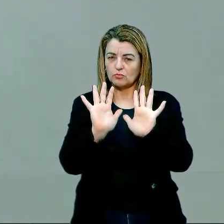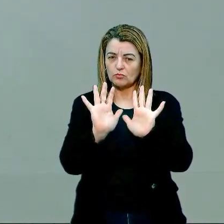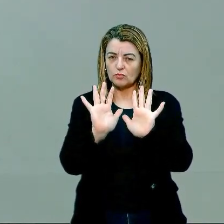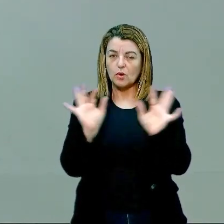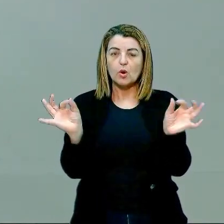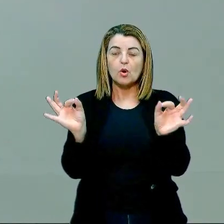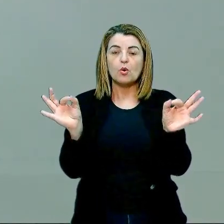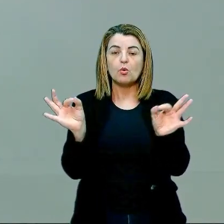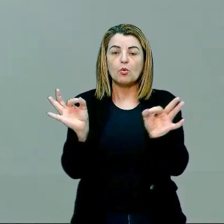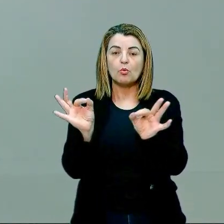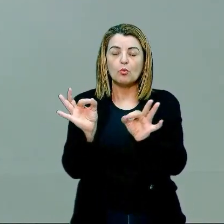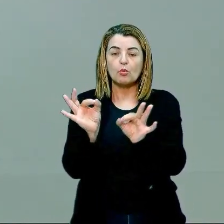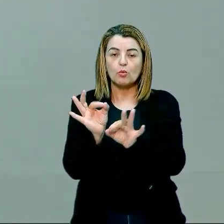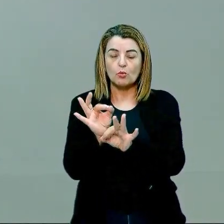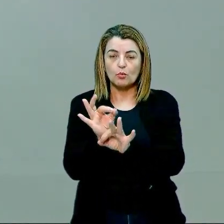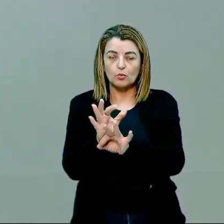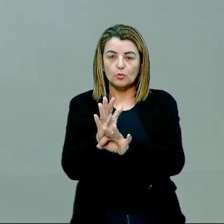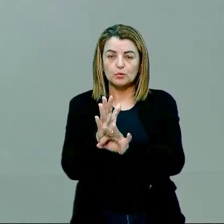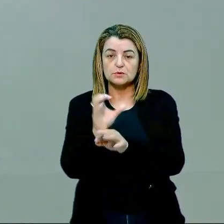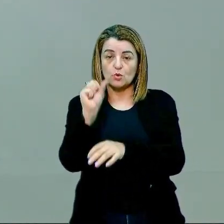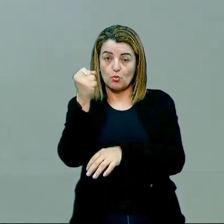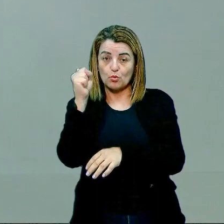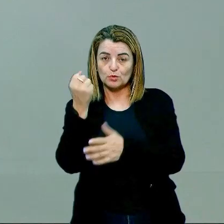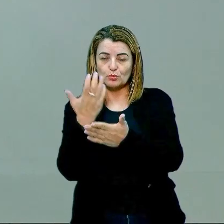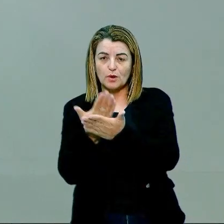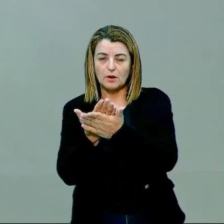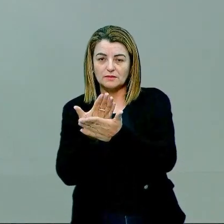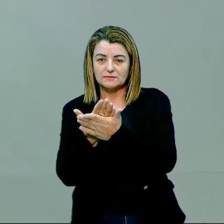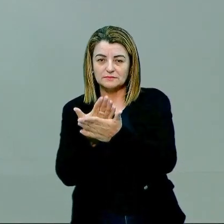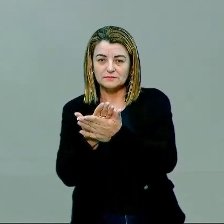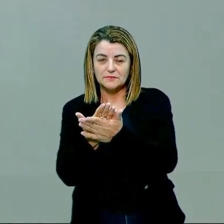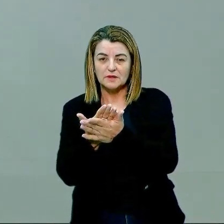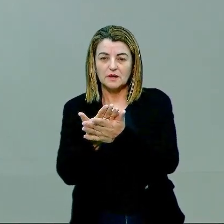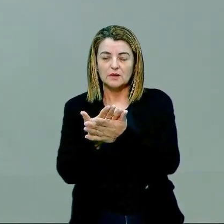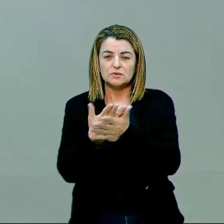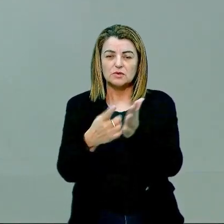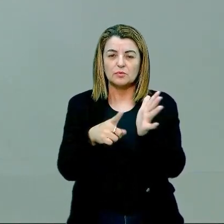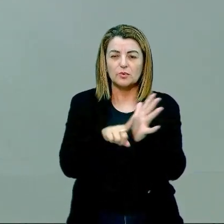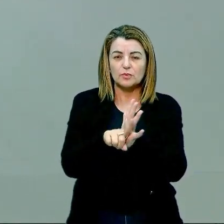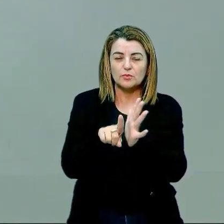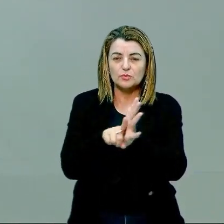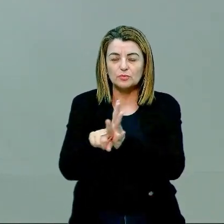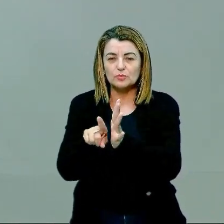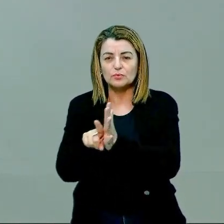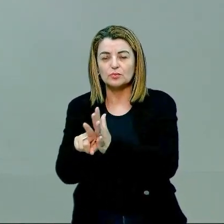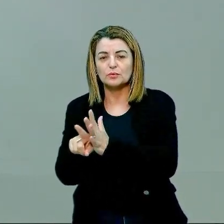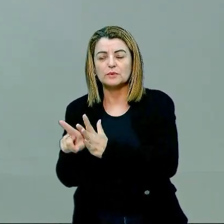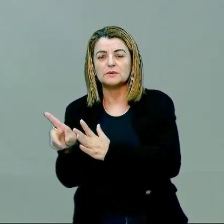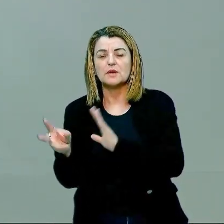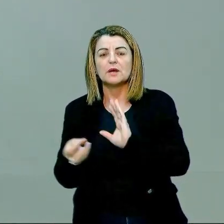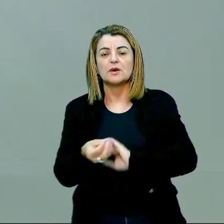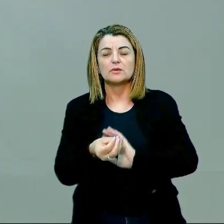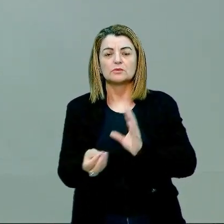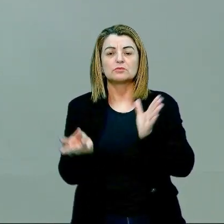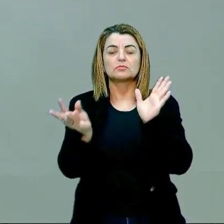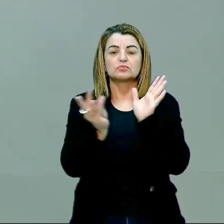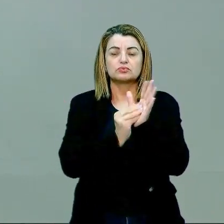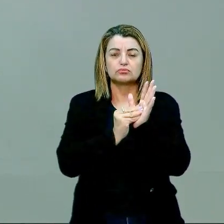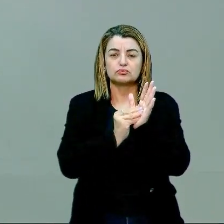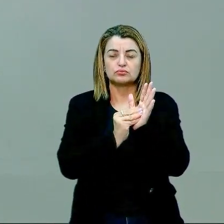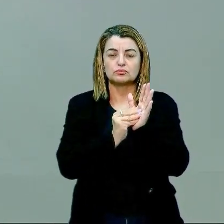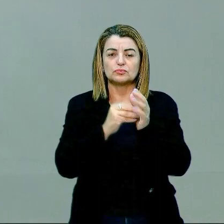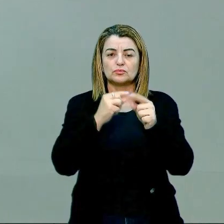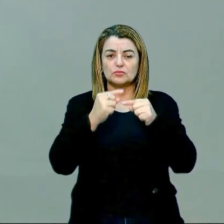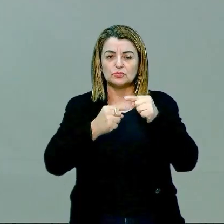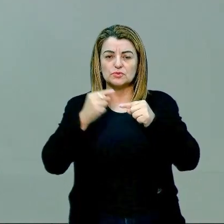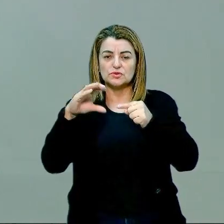acabamos de comentar nessas 8 aulas sobre as questões presentes lá no livrinho que vocês